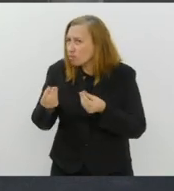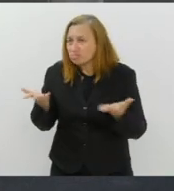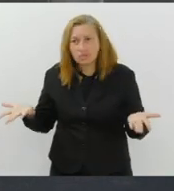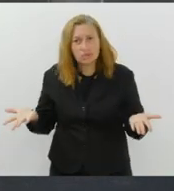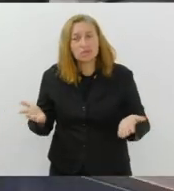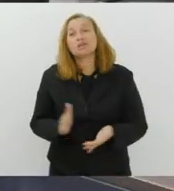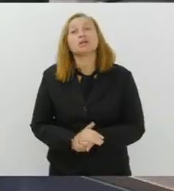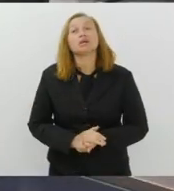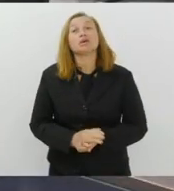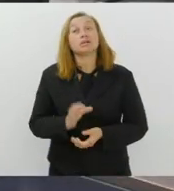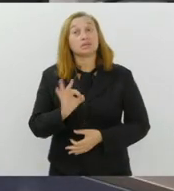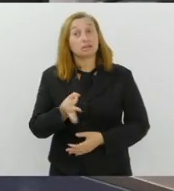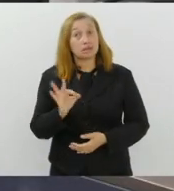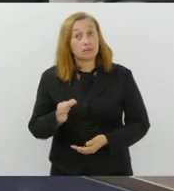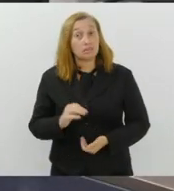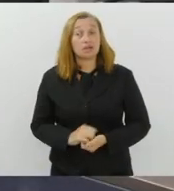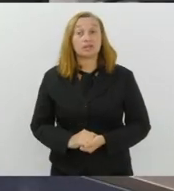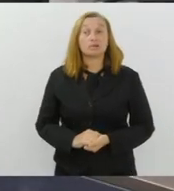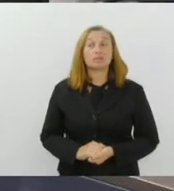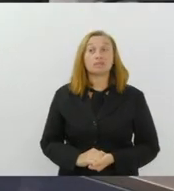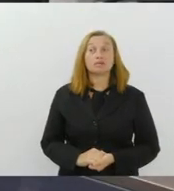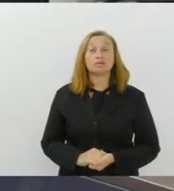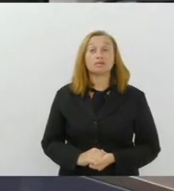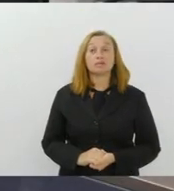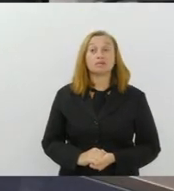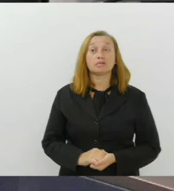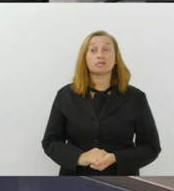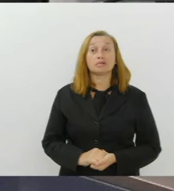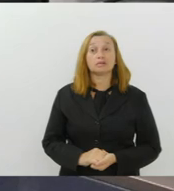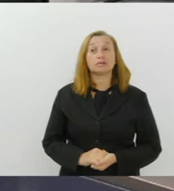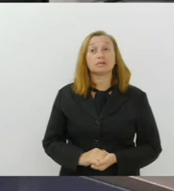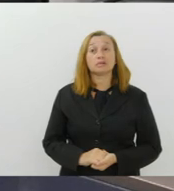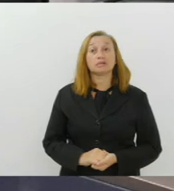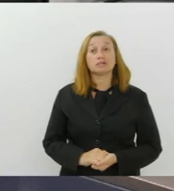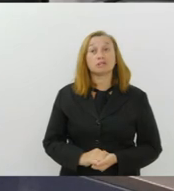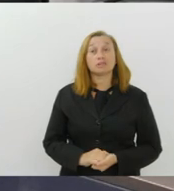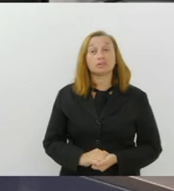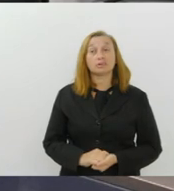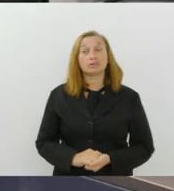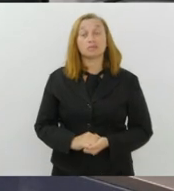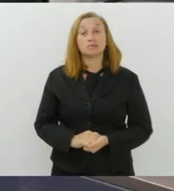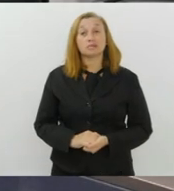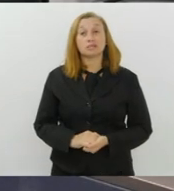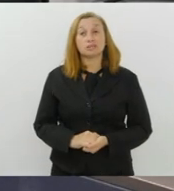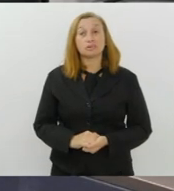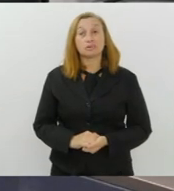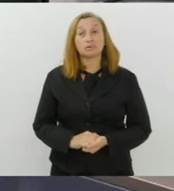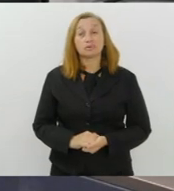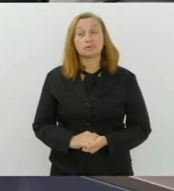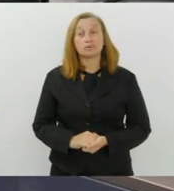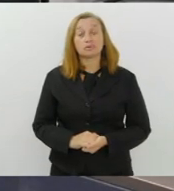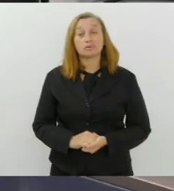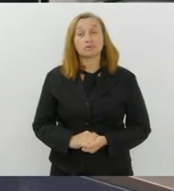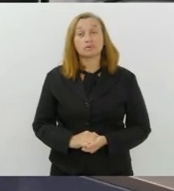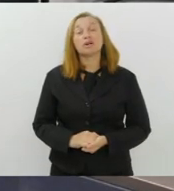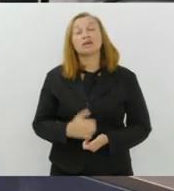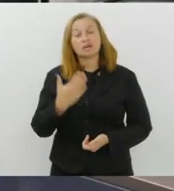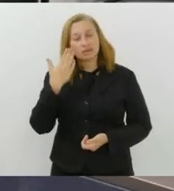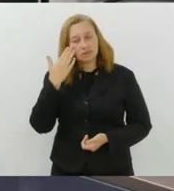Muito bem, nós vamos fazer. É, vamos fazer. Vamos falaram fazer... o que eu queria é, não... falar. Isso aí a gente já sabe o modus